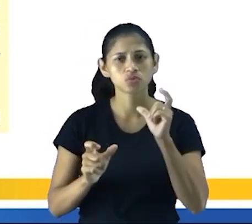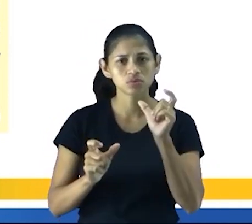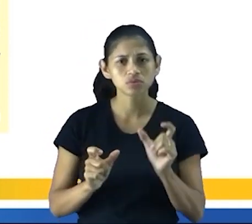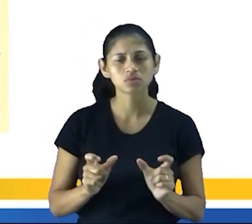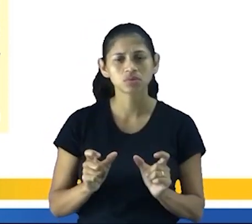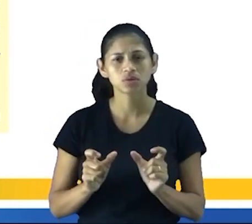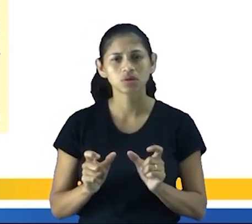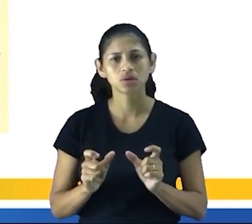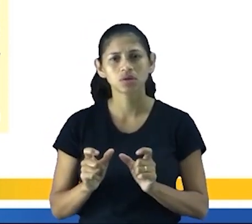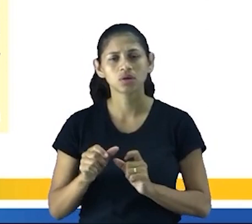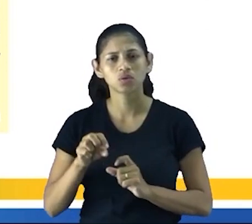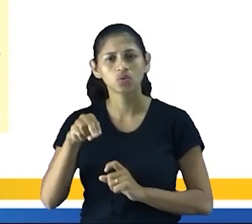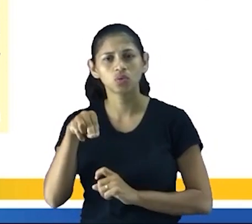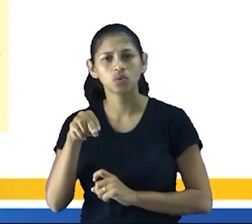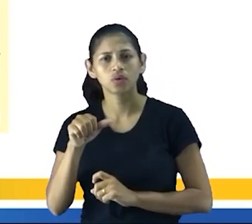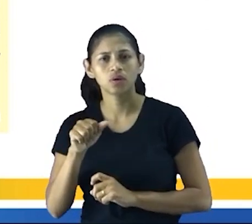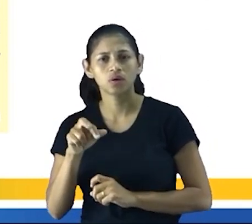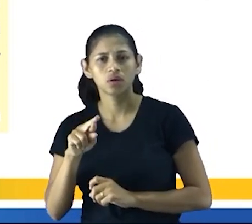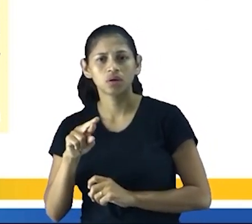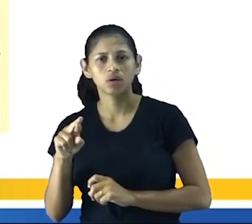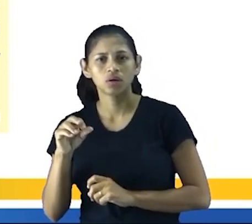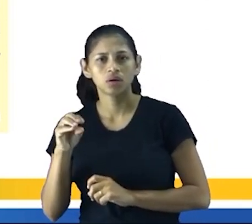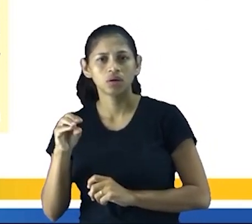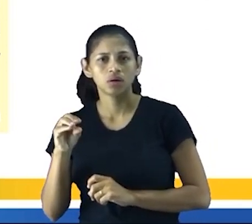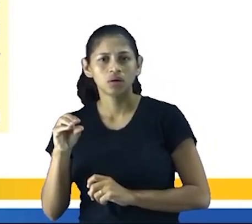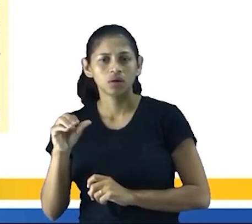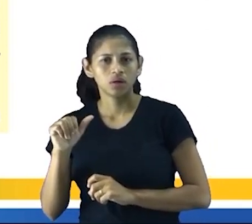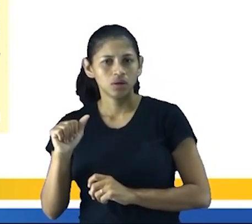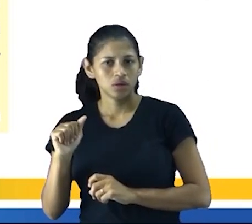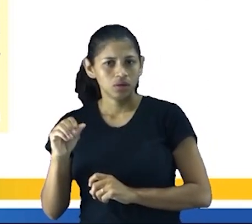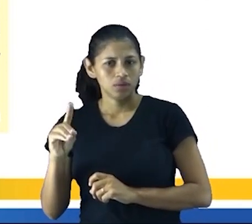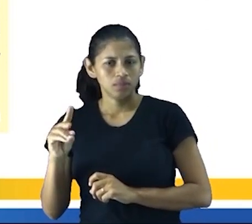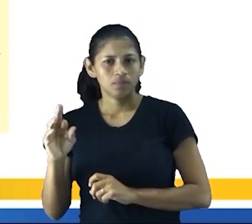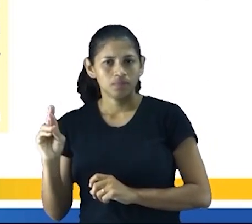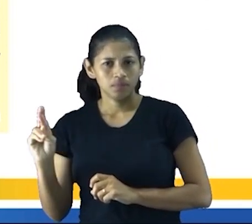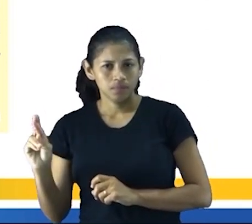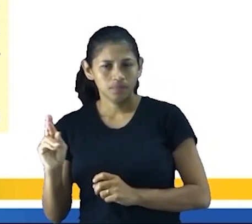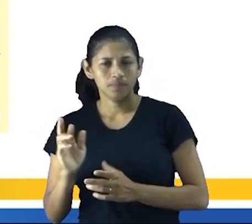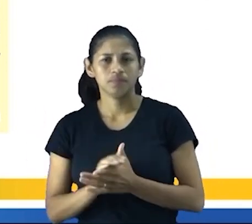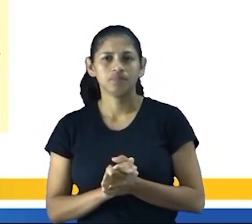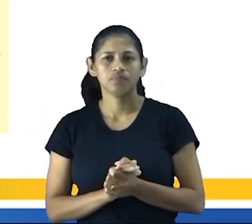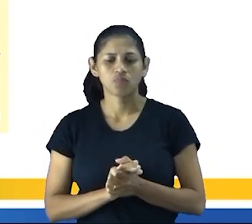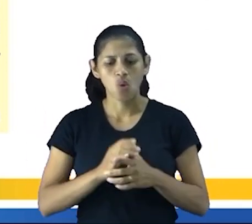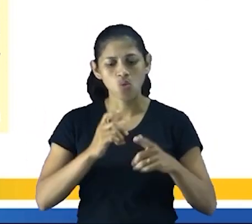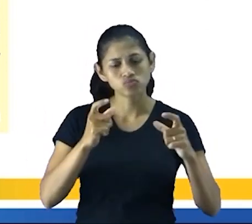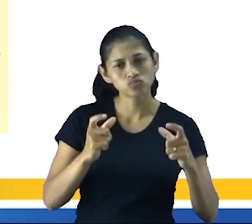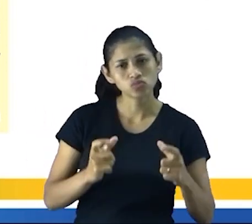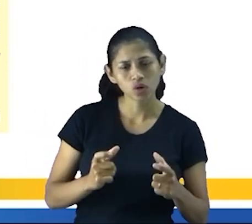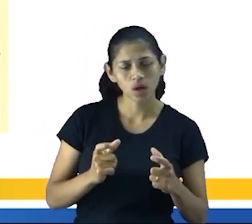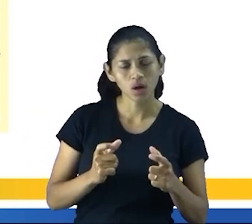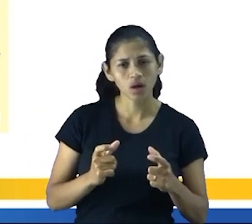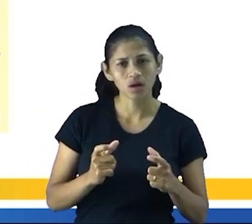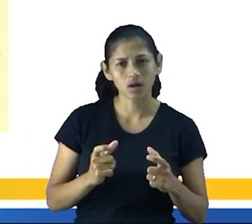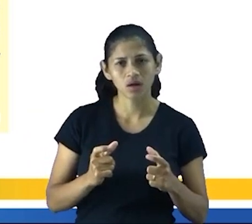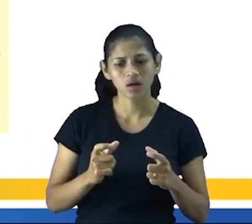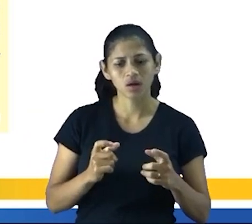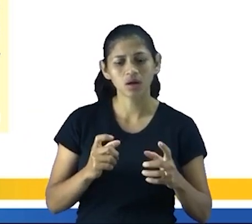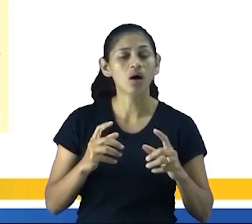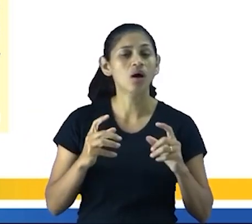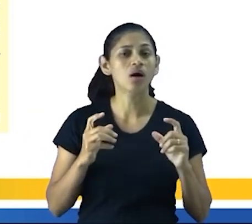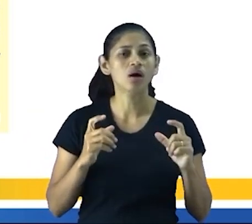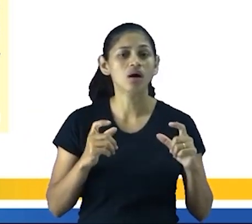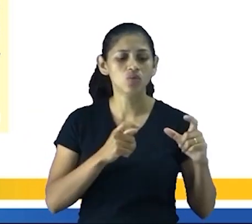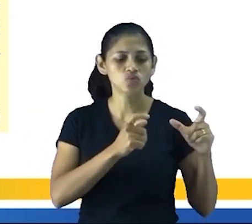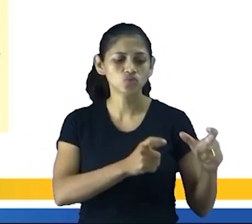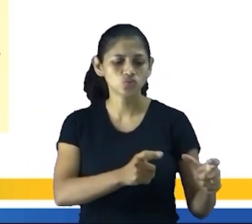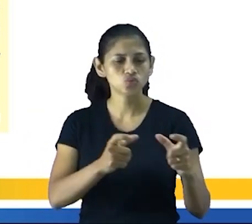nós temos o lugar onde acontece essa história, certo? Então tudo isso é visível dentro desse tipo de texto,